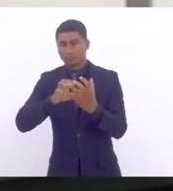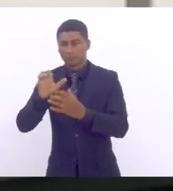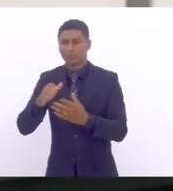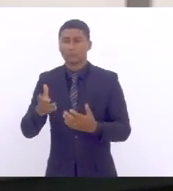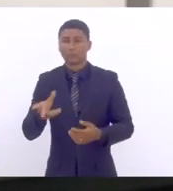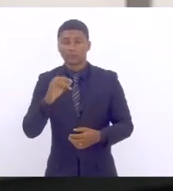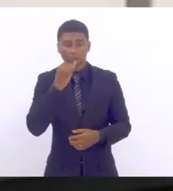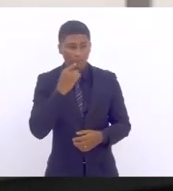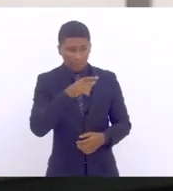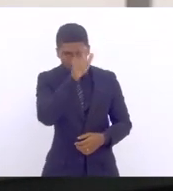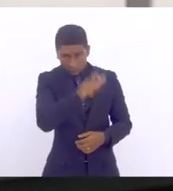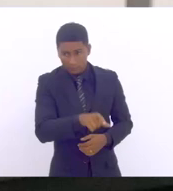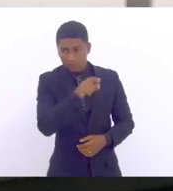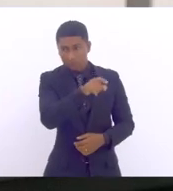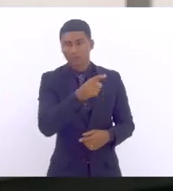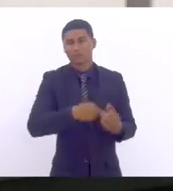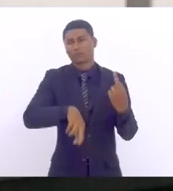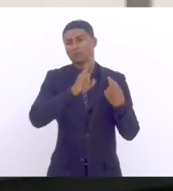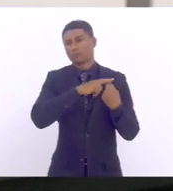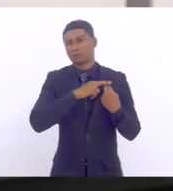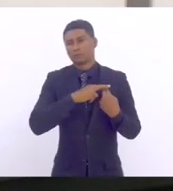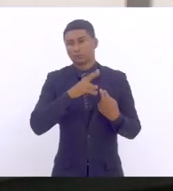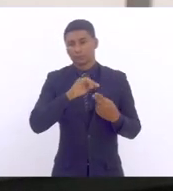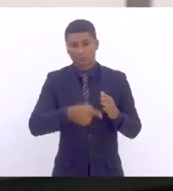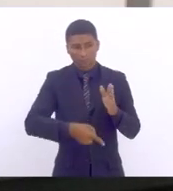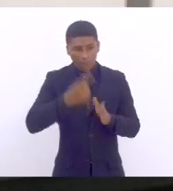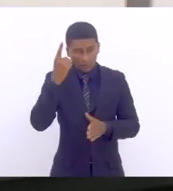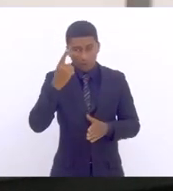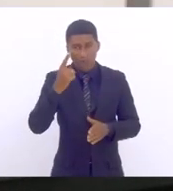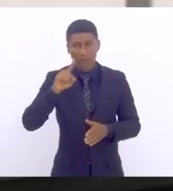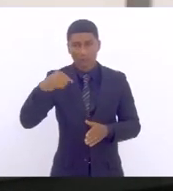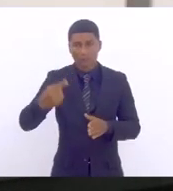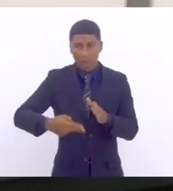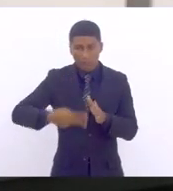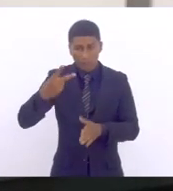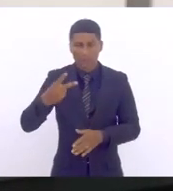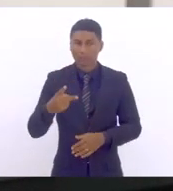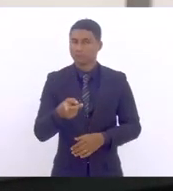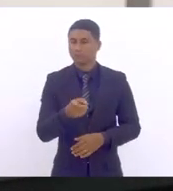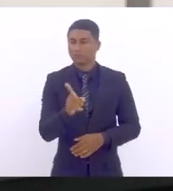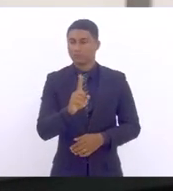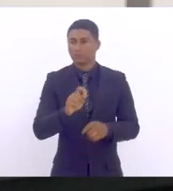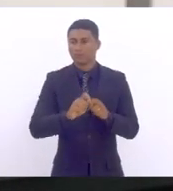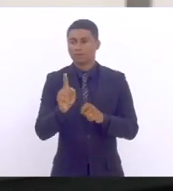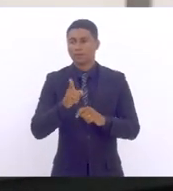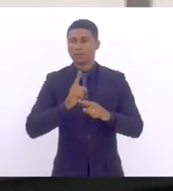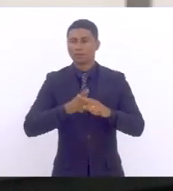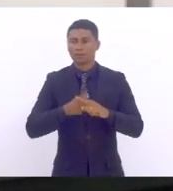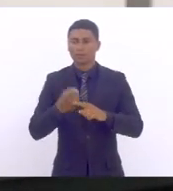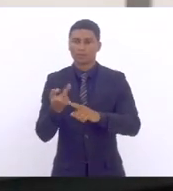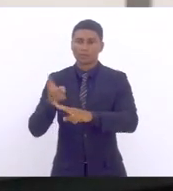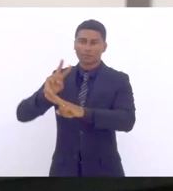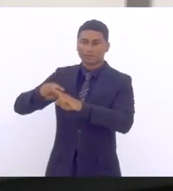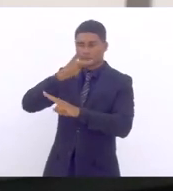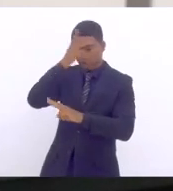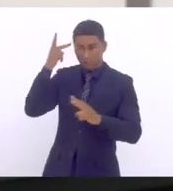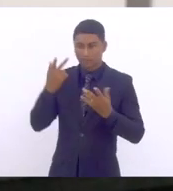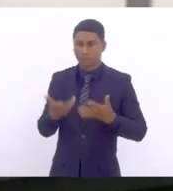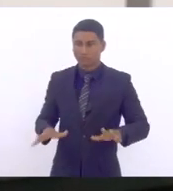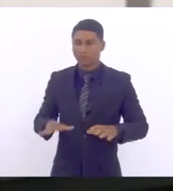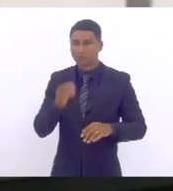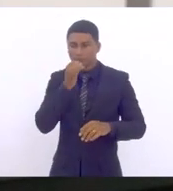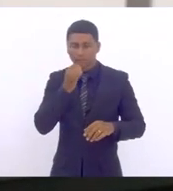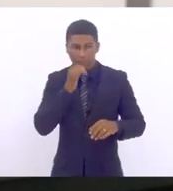responsabiliza o CPF, a primeira vez ele faz, na segunda ele já não vai fazer. Porque cadeia, responsabilização, ninguém quer. Mas se esconder atrás da